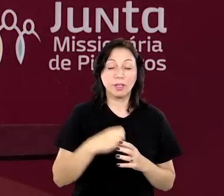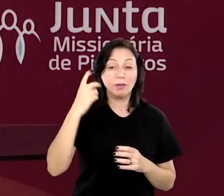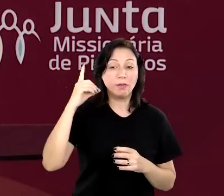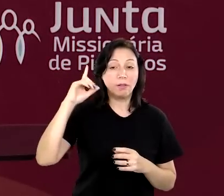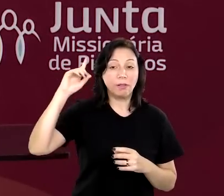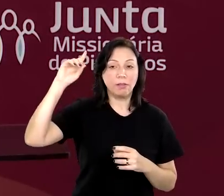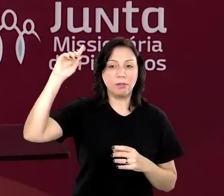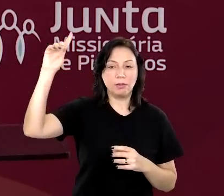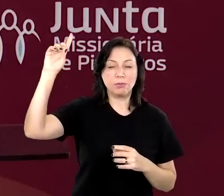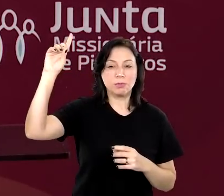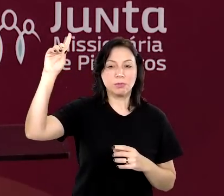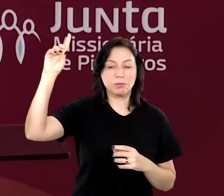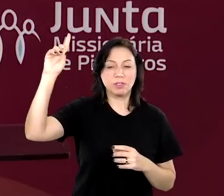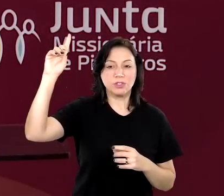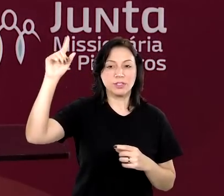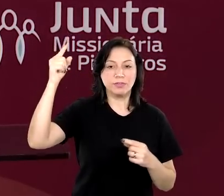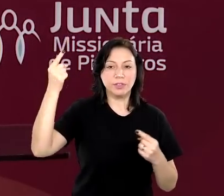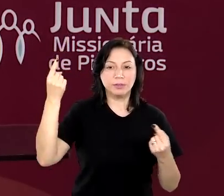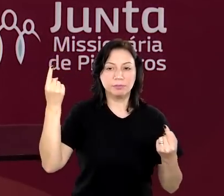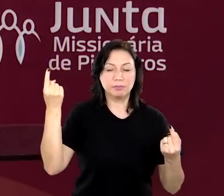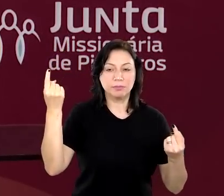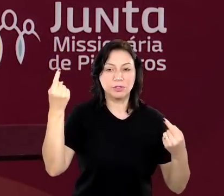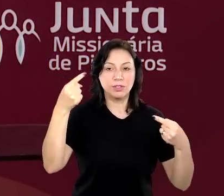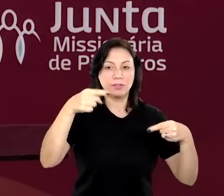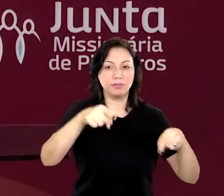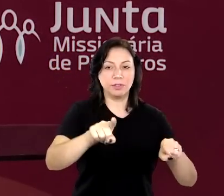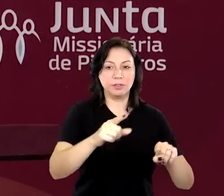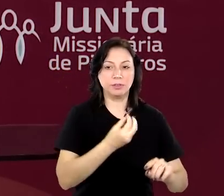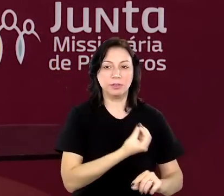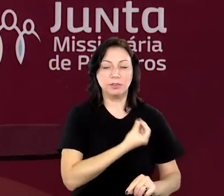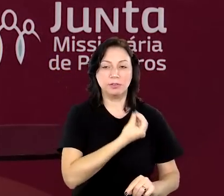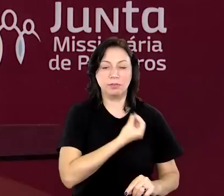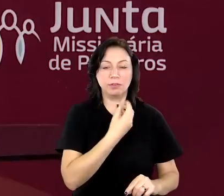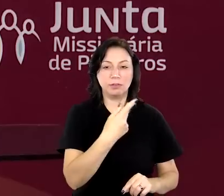desafio para a sua vida.